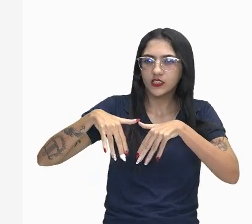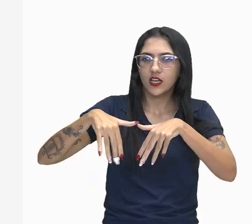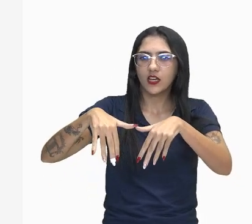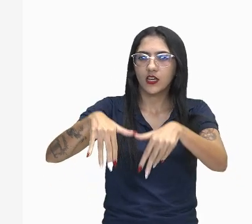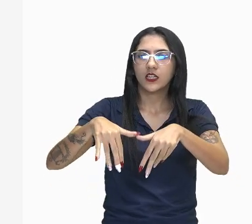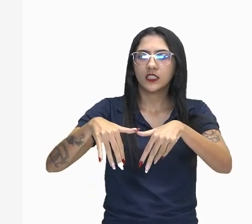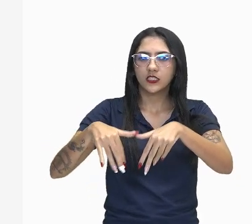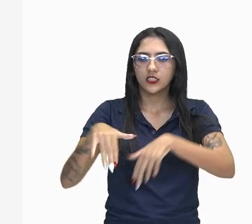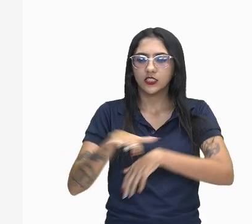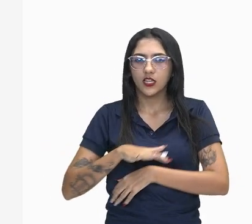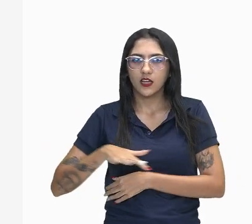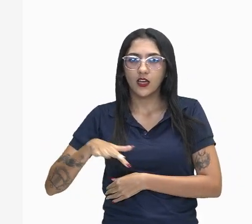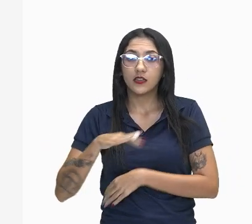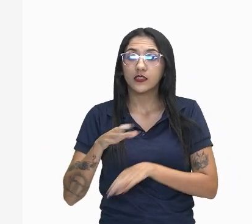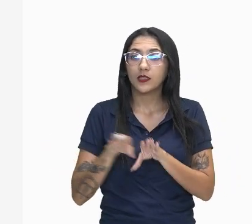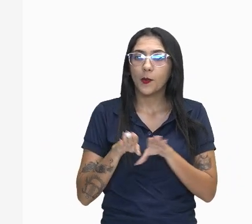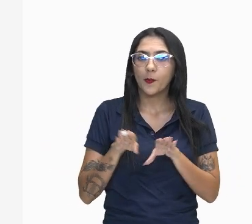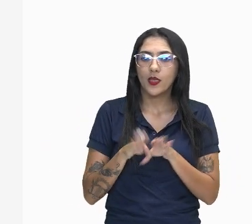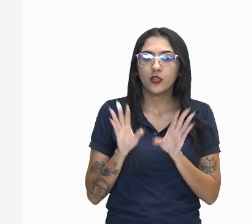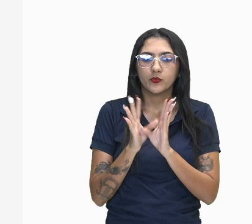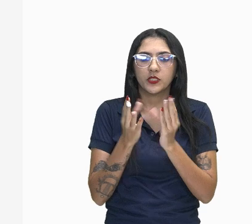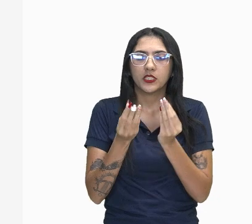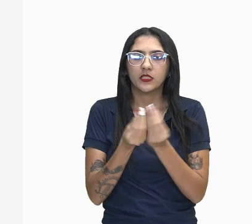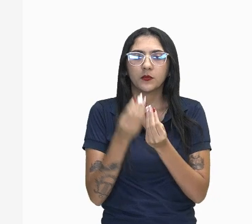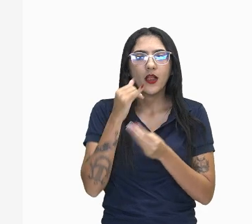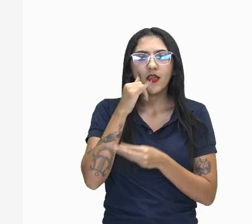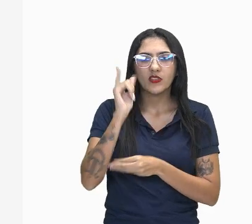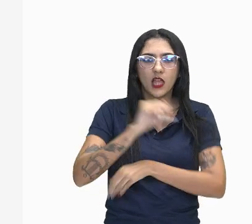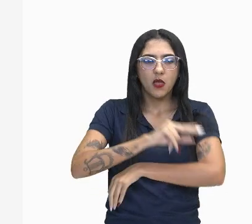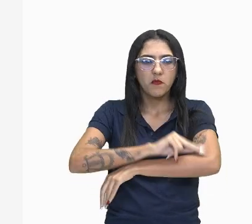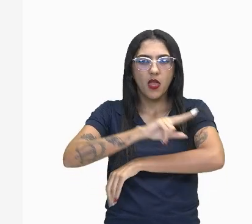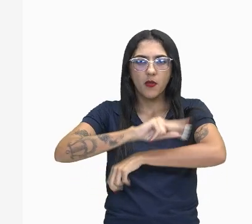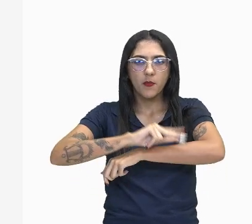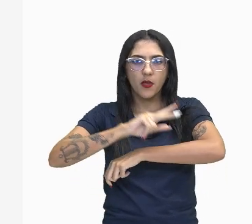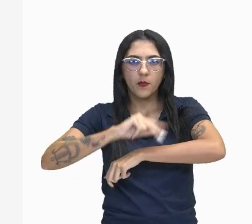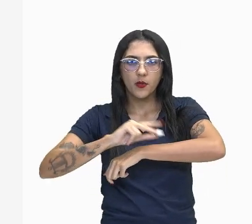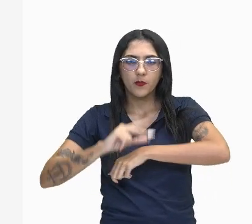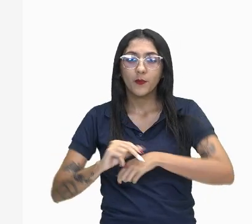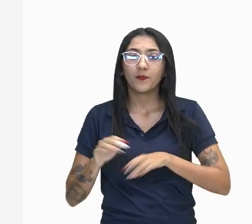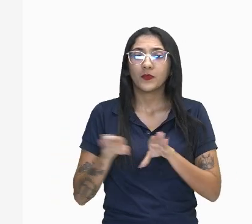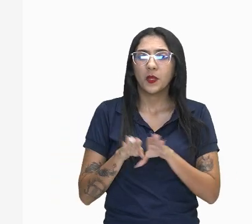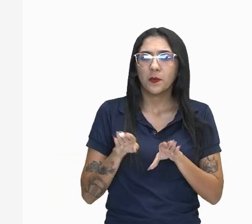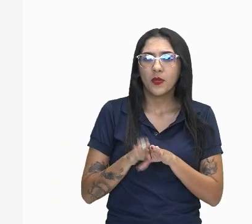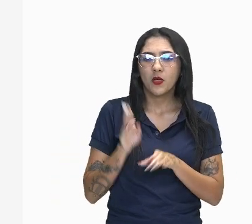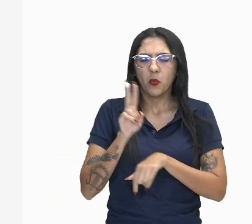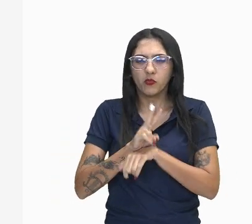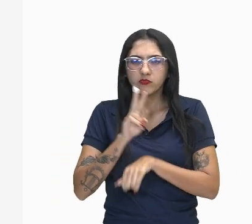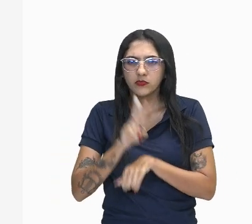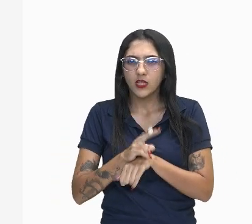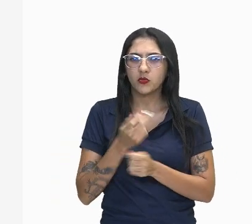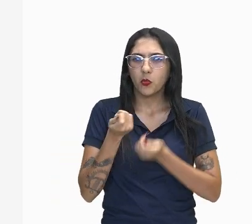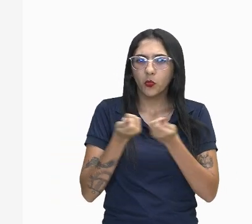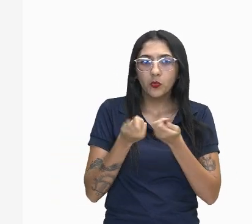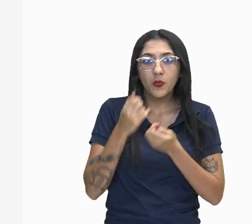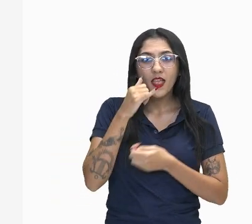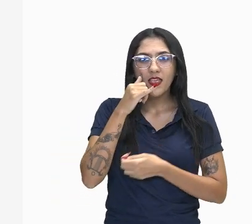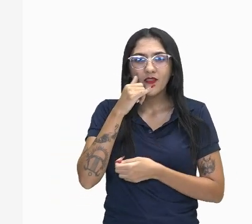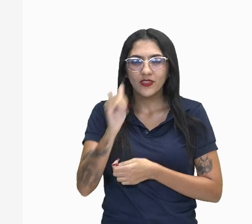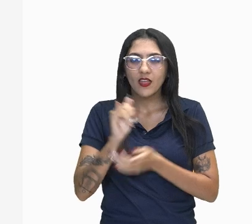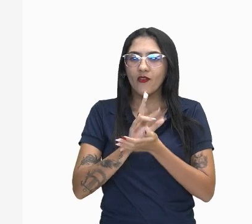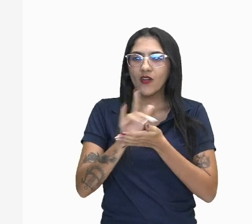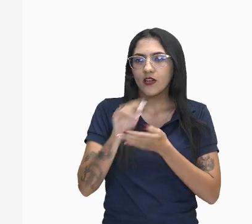e agrodefensivos, o controle rigoroso de pragas e doenças vão